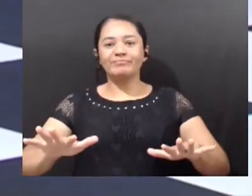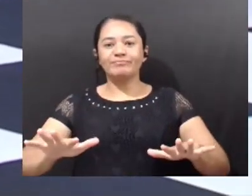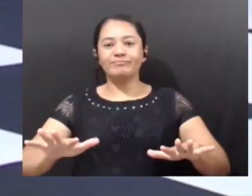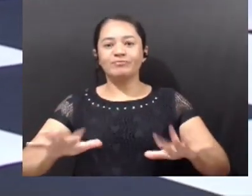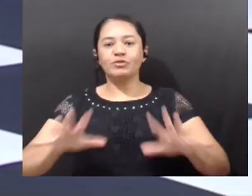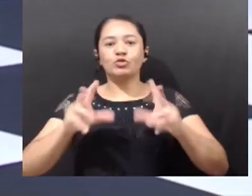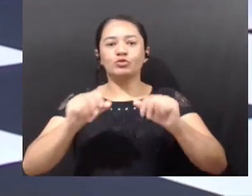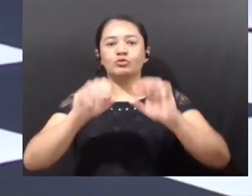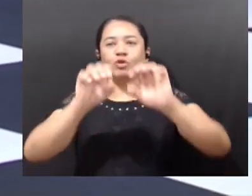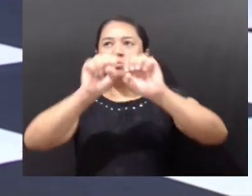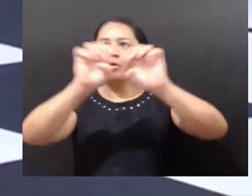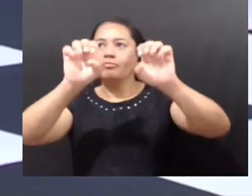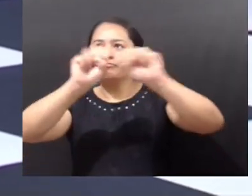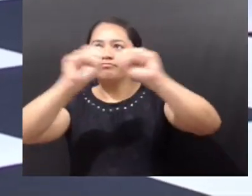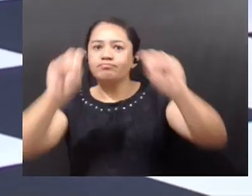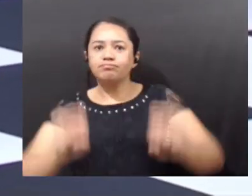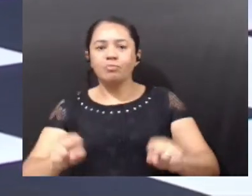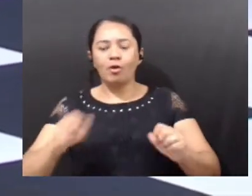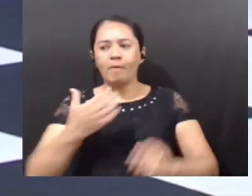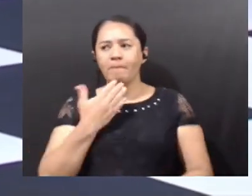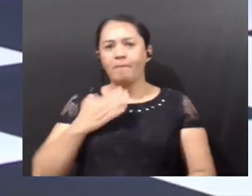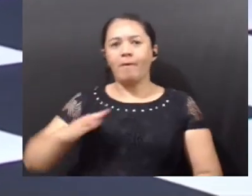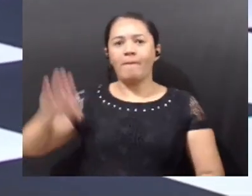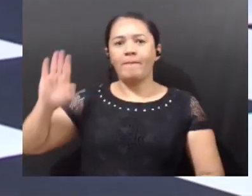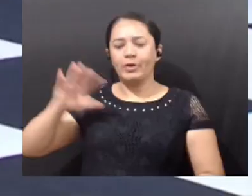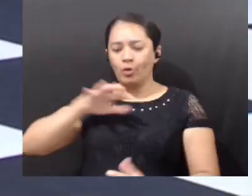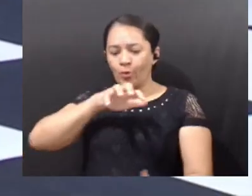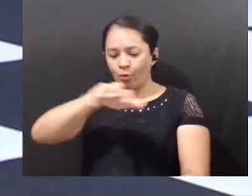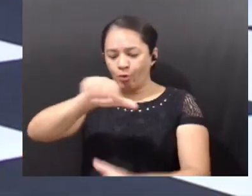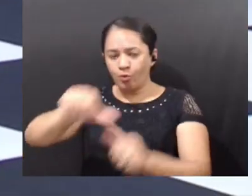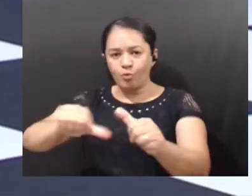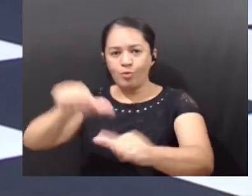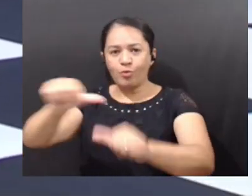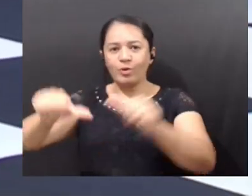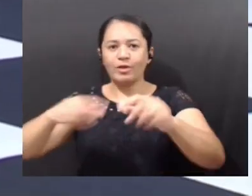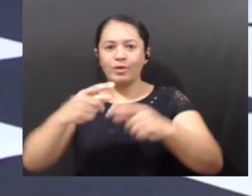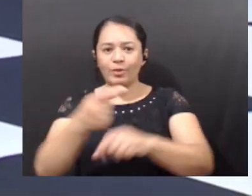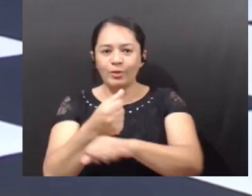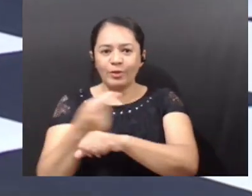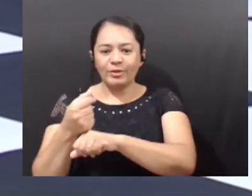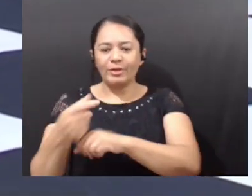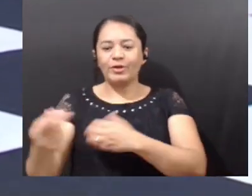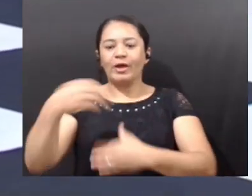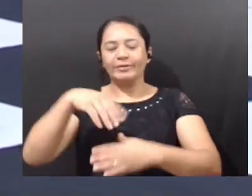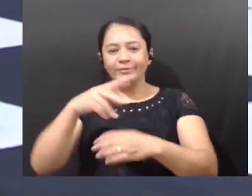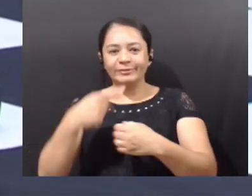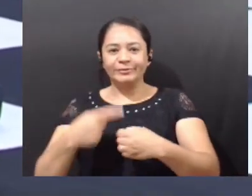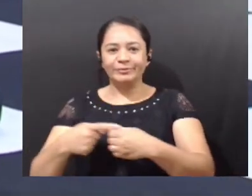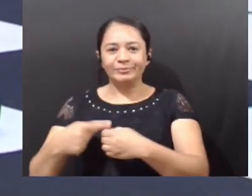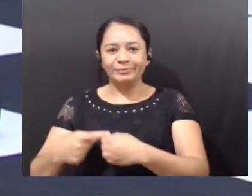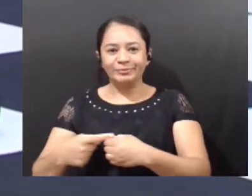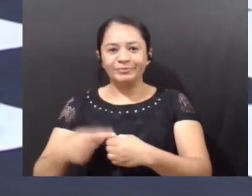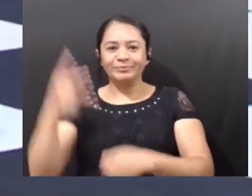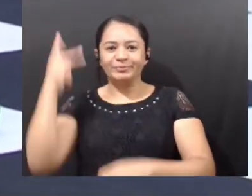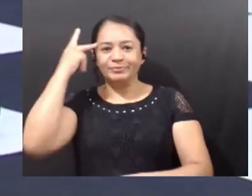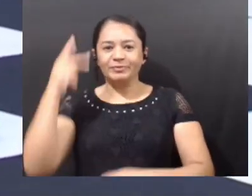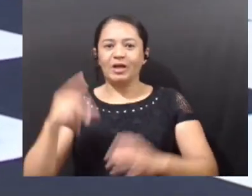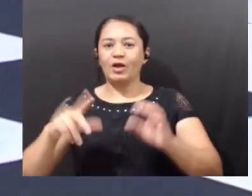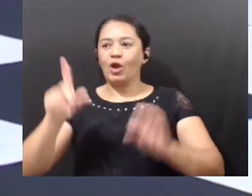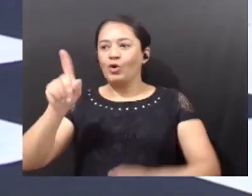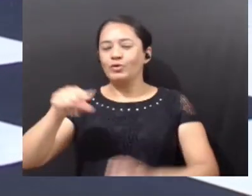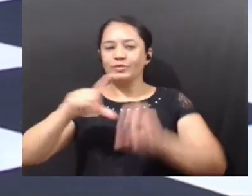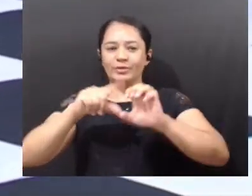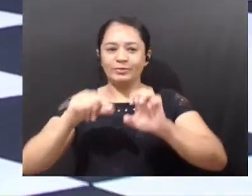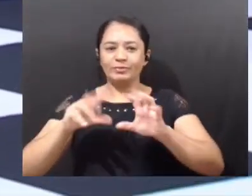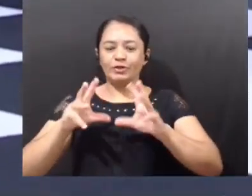que promete mudar o mundo dos negócios no interior paulista. E claro, o Ser Empreendedor trouxe tudo aqui para